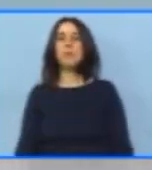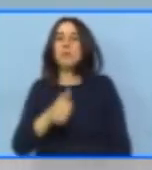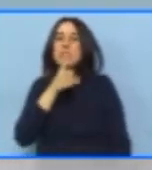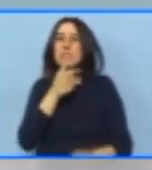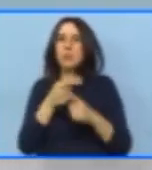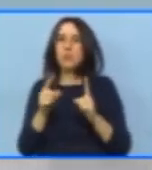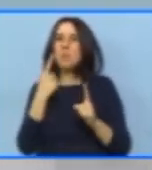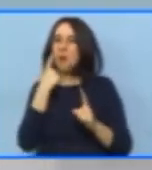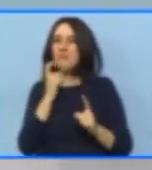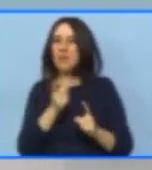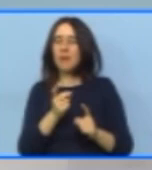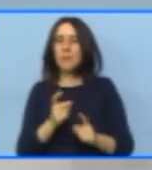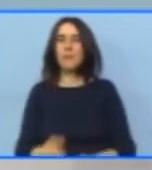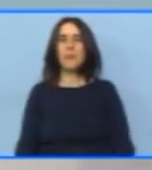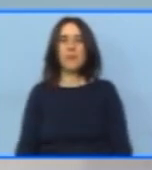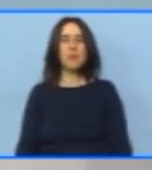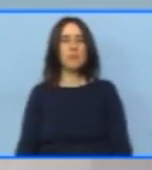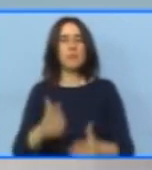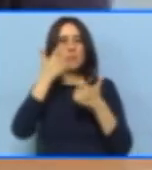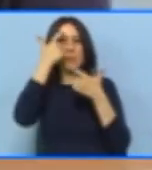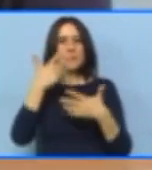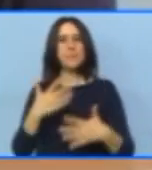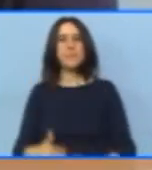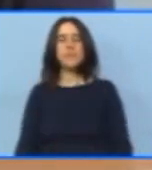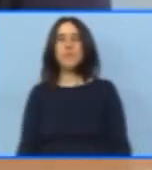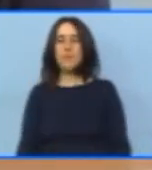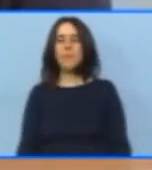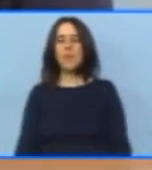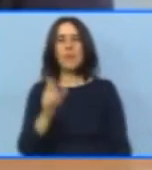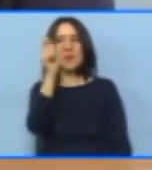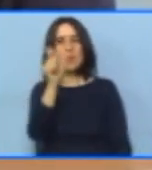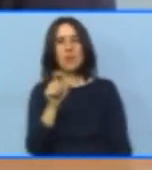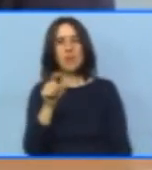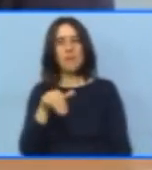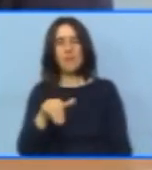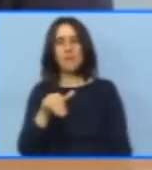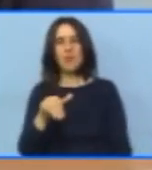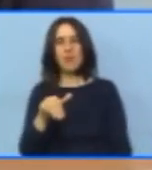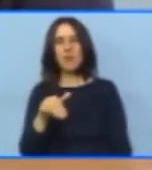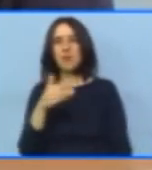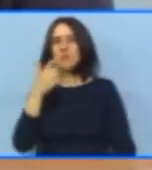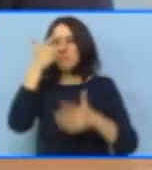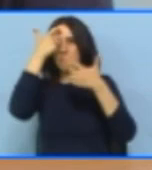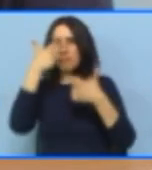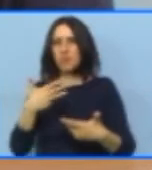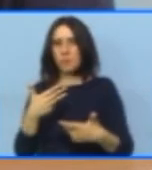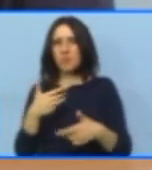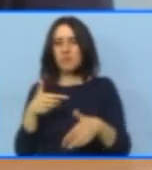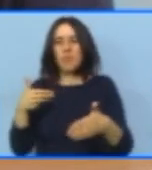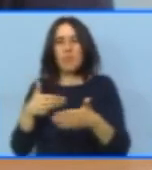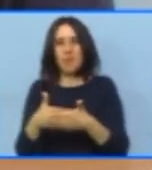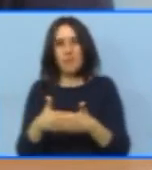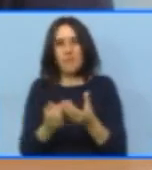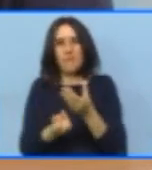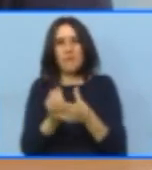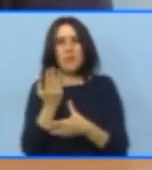até que será assim. Há que ele, de aquele facto, papel para a surpresa, sim, irá criar um facto de surpresa em cima do acontecimento.